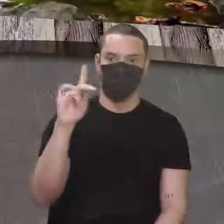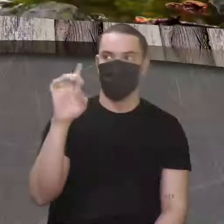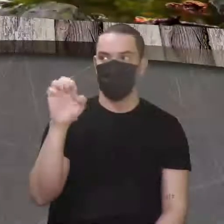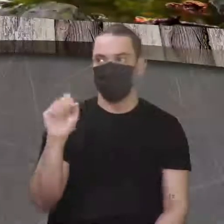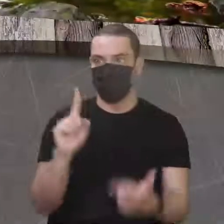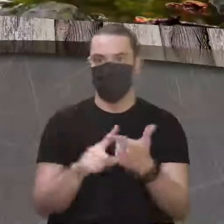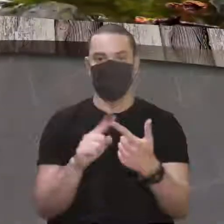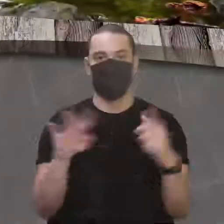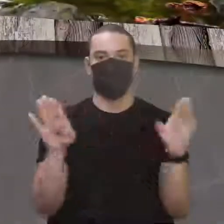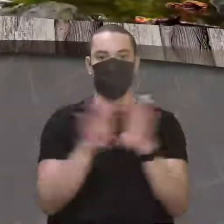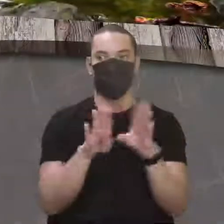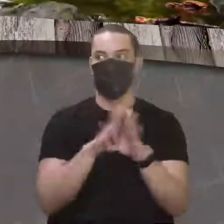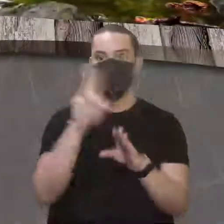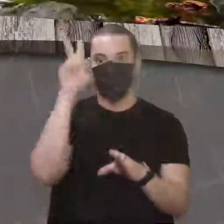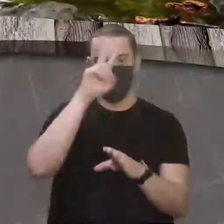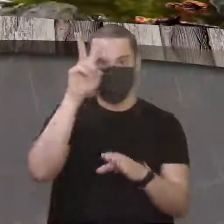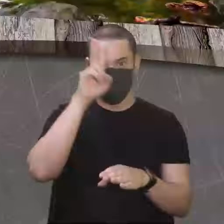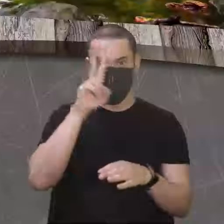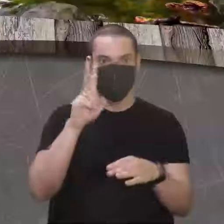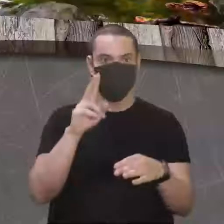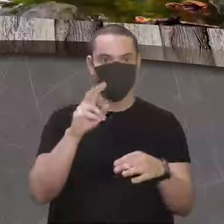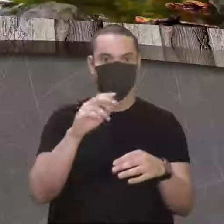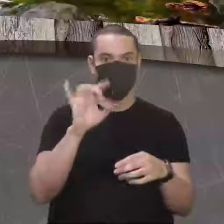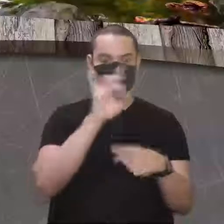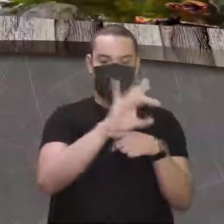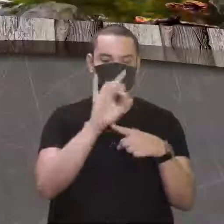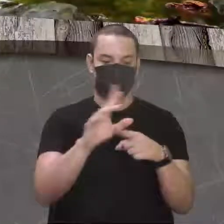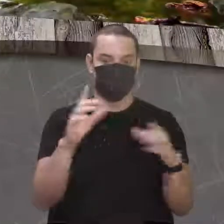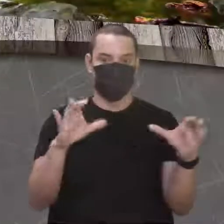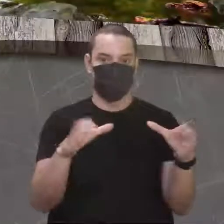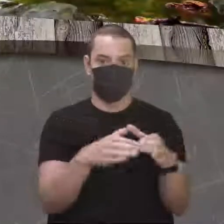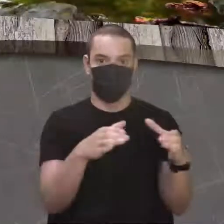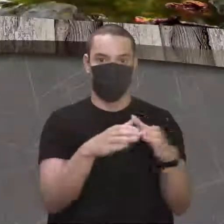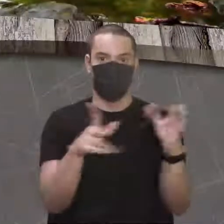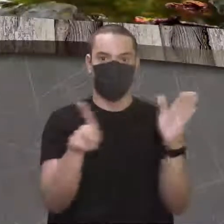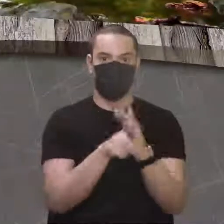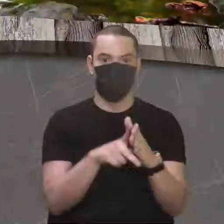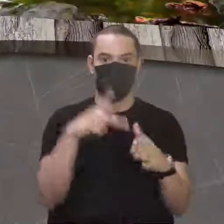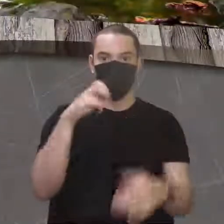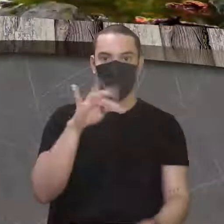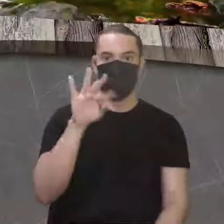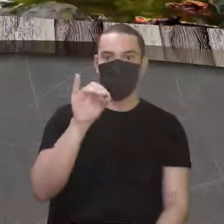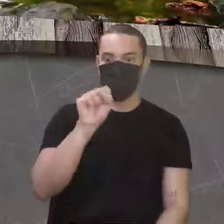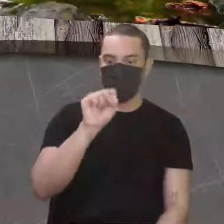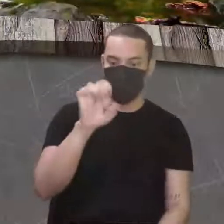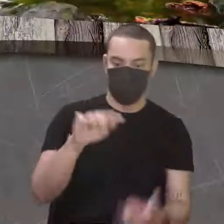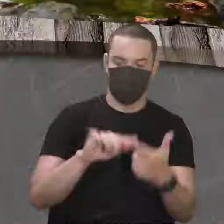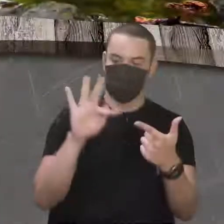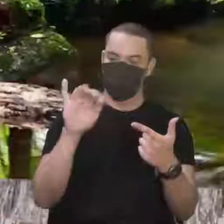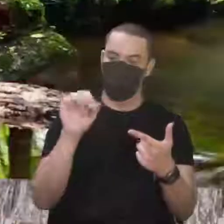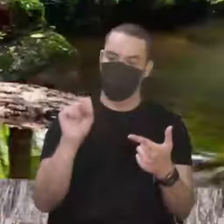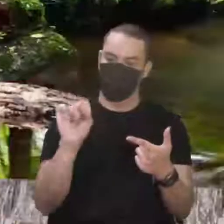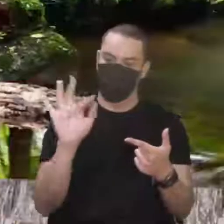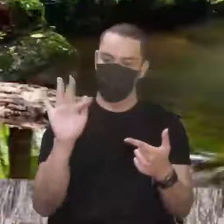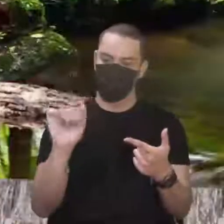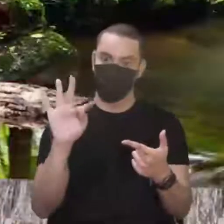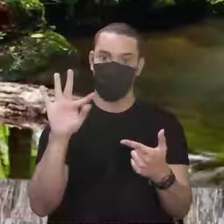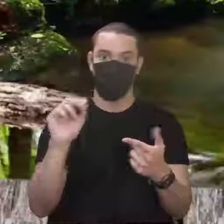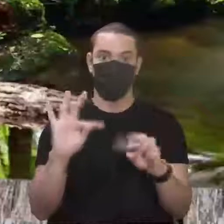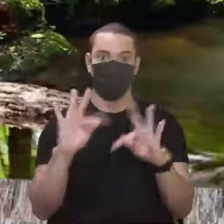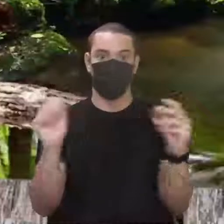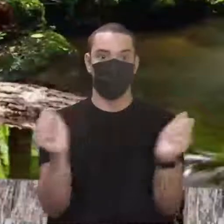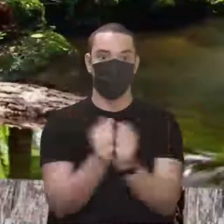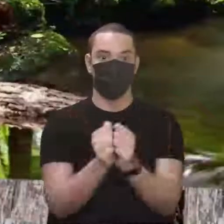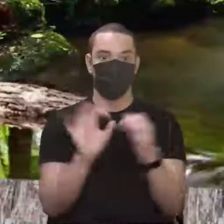de bases nitrogenadas. Lembram que cada nucleotídeo tem um grupo fosfato, a pentose, e aqui do lado ele está conectado a uma